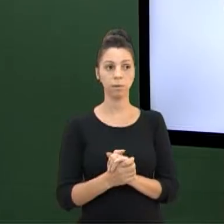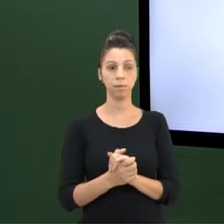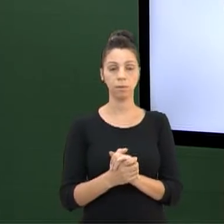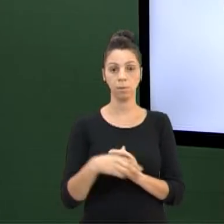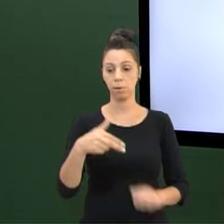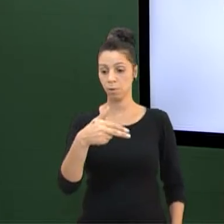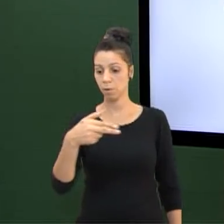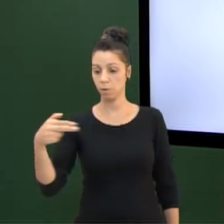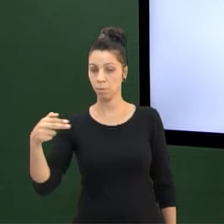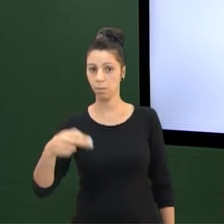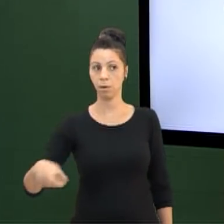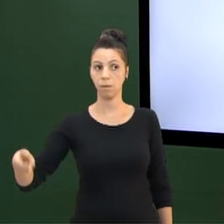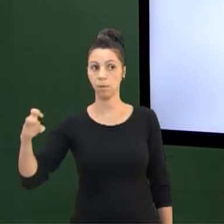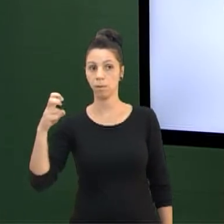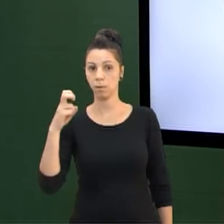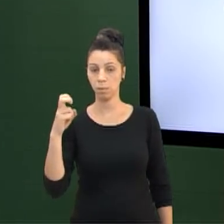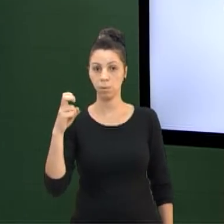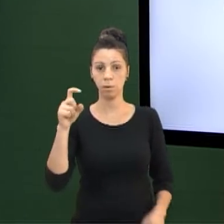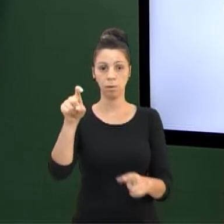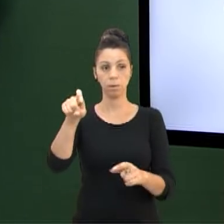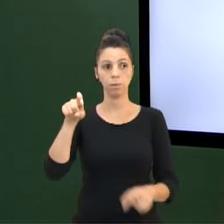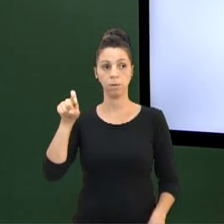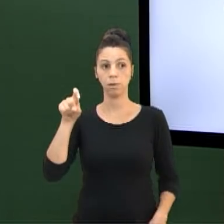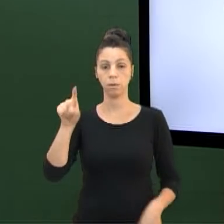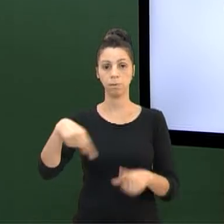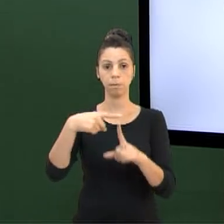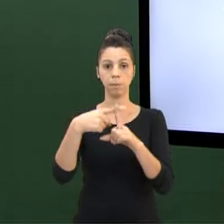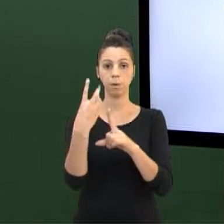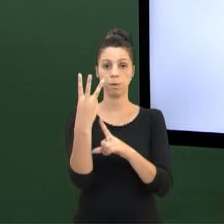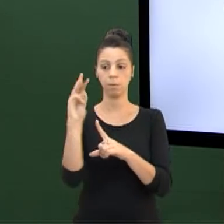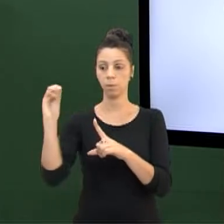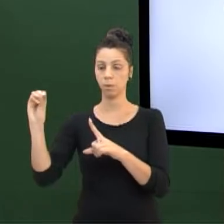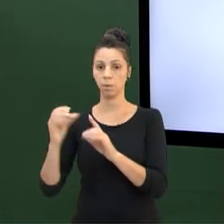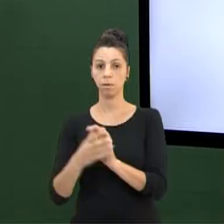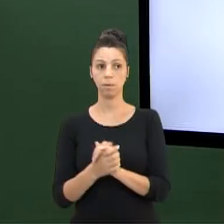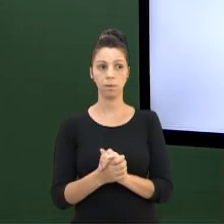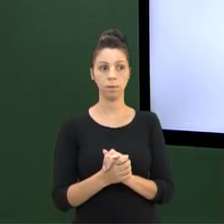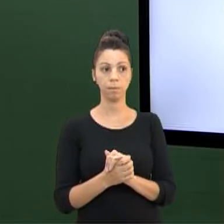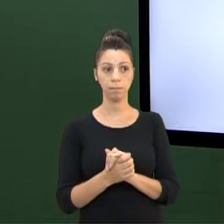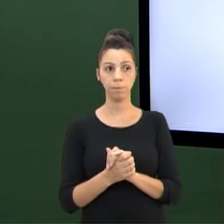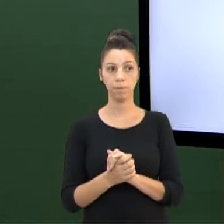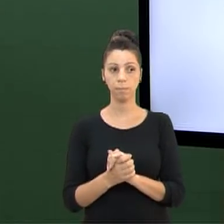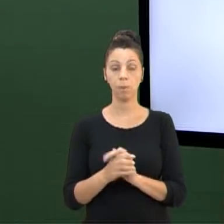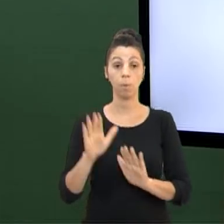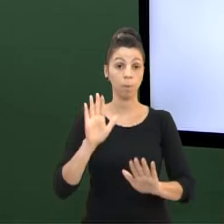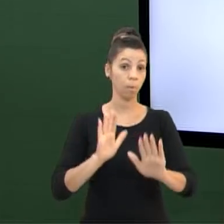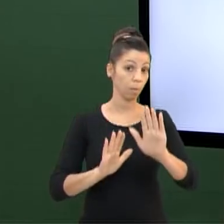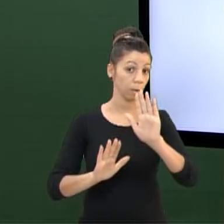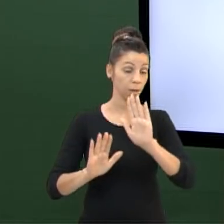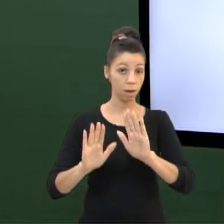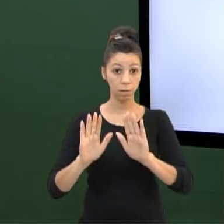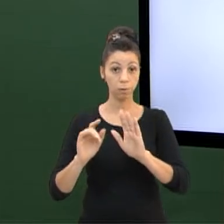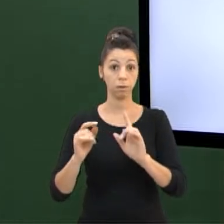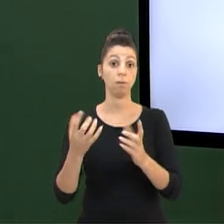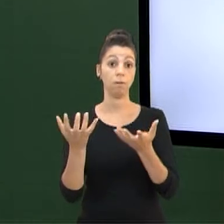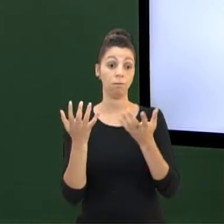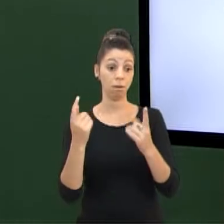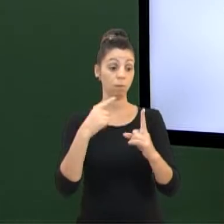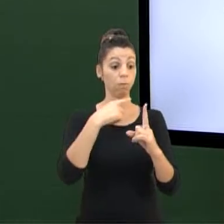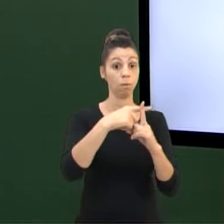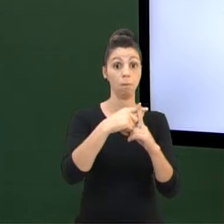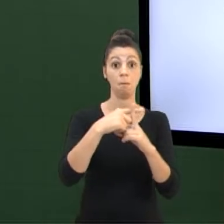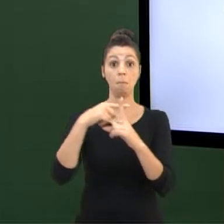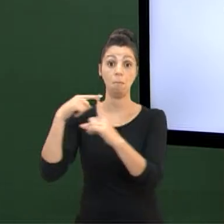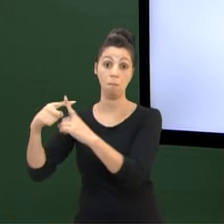a 5x mais 30. E, ó, muito cuidado, tem gente que quer somar, tá? Não pode.